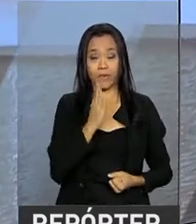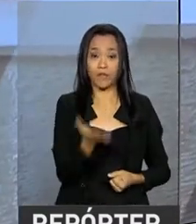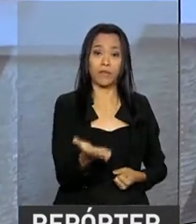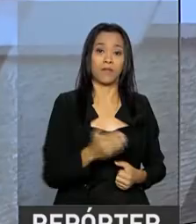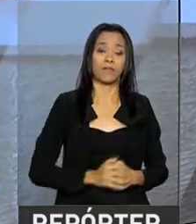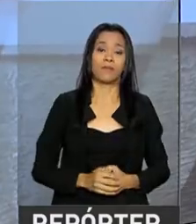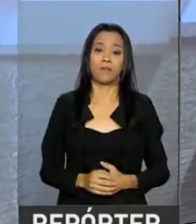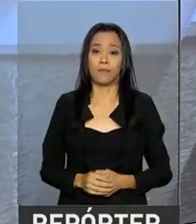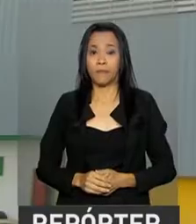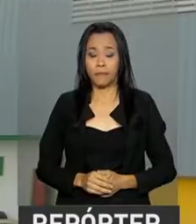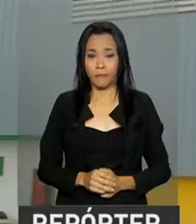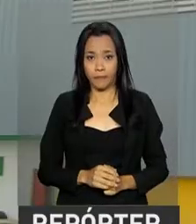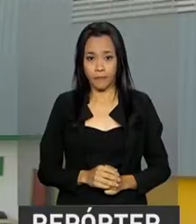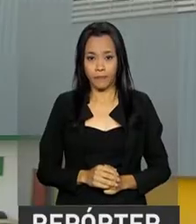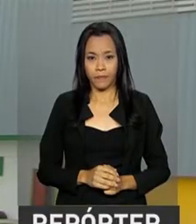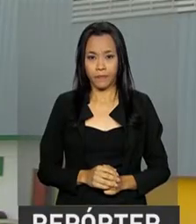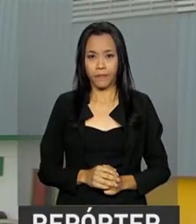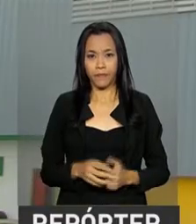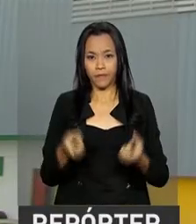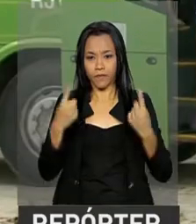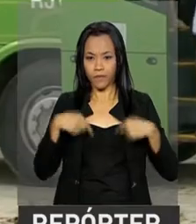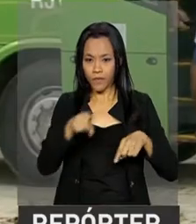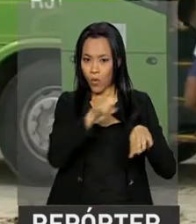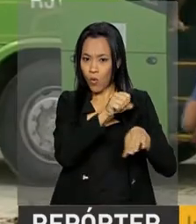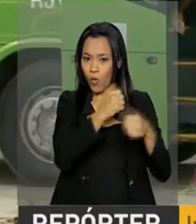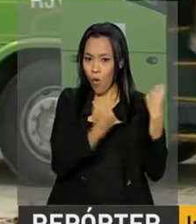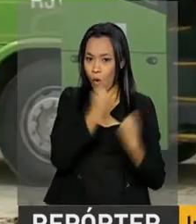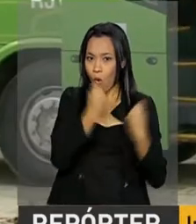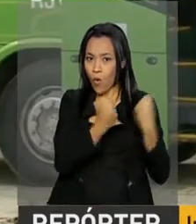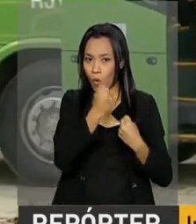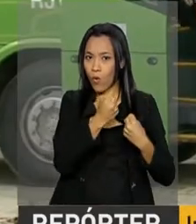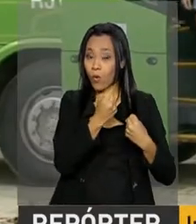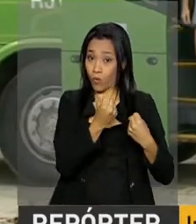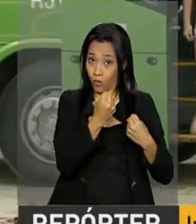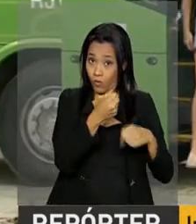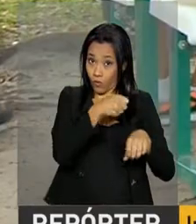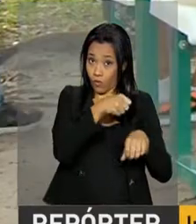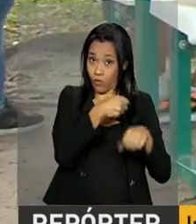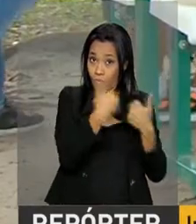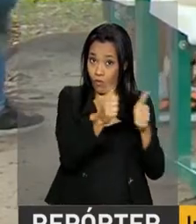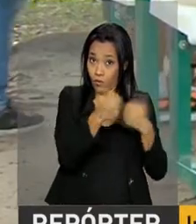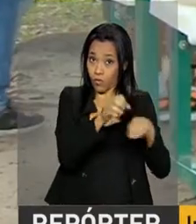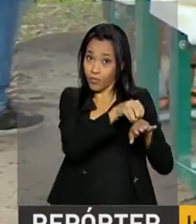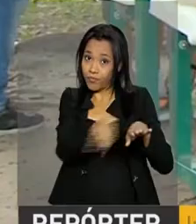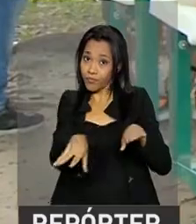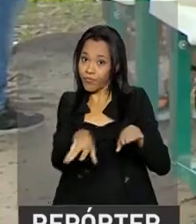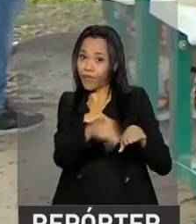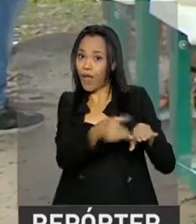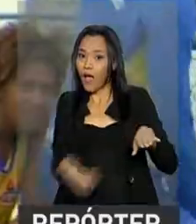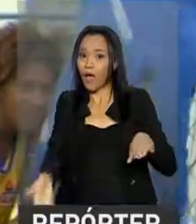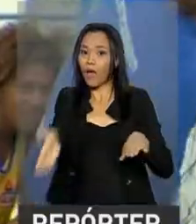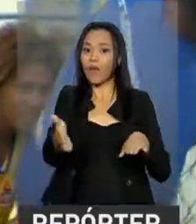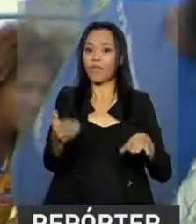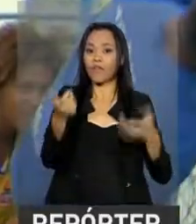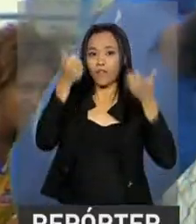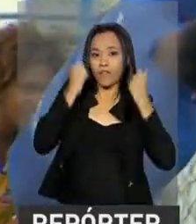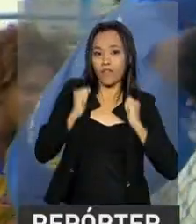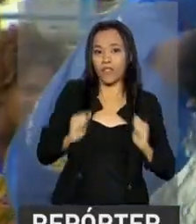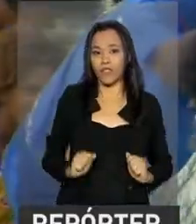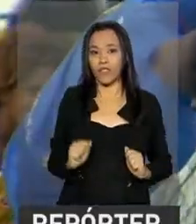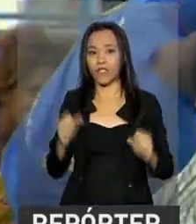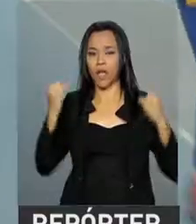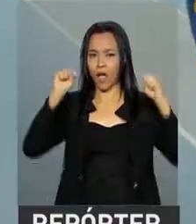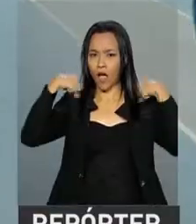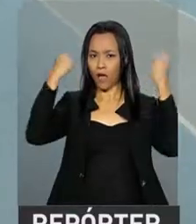melo do ônibus eles dessem rumo ao sonho é hora de vestir o uniforme dar aquela